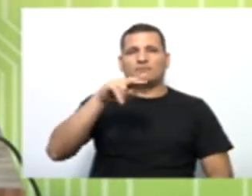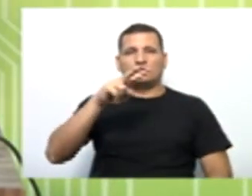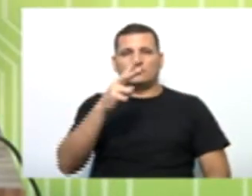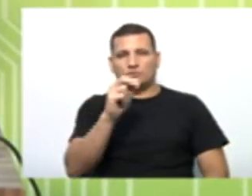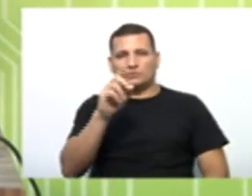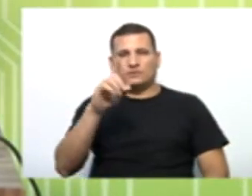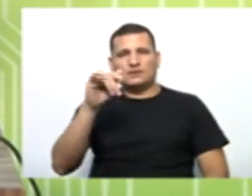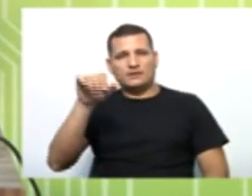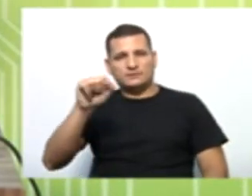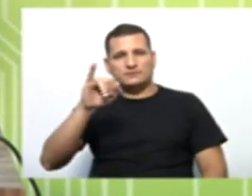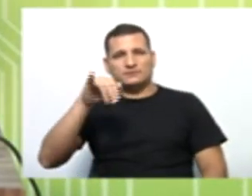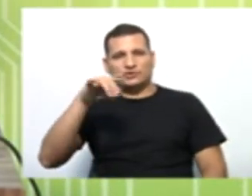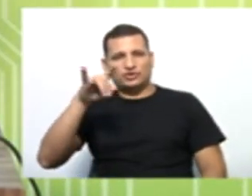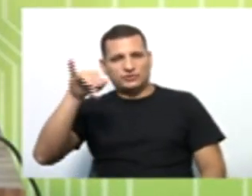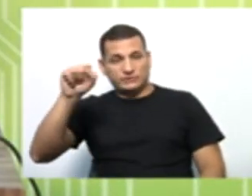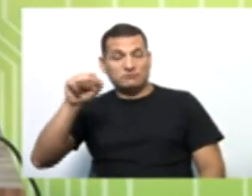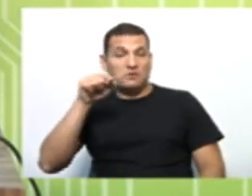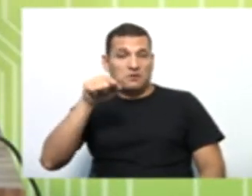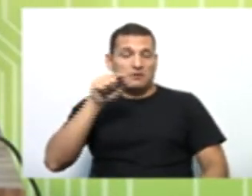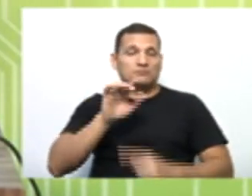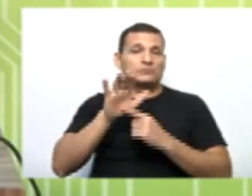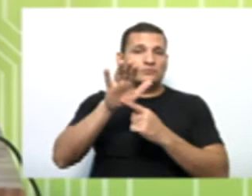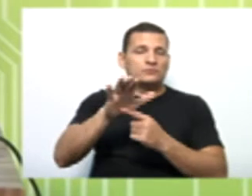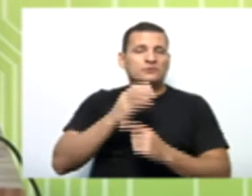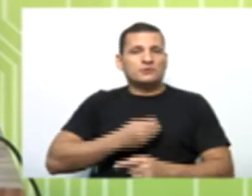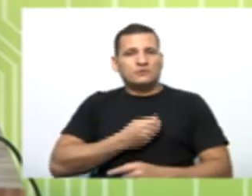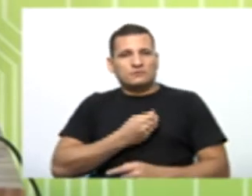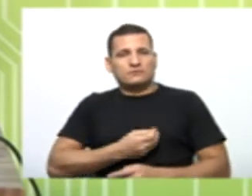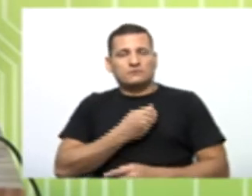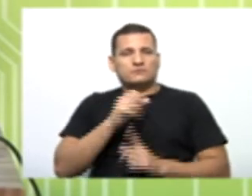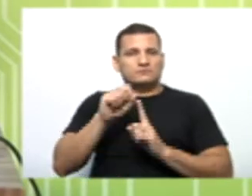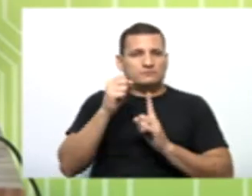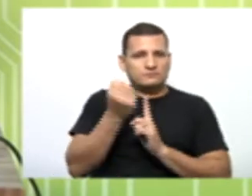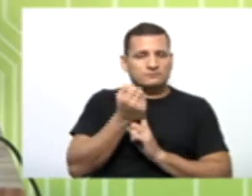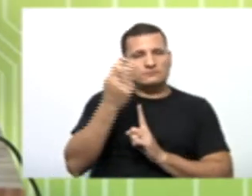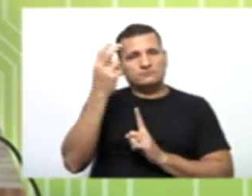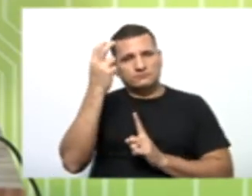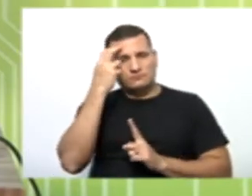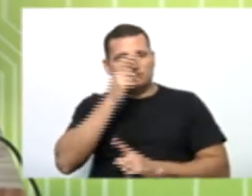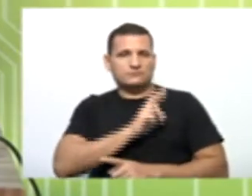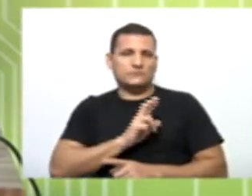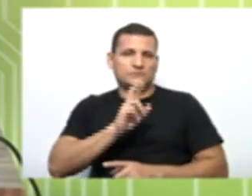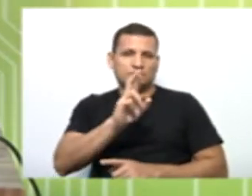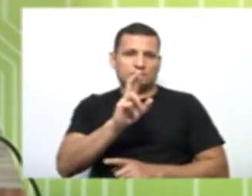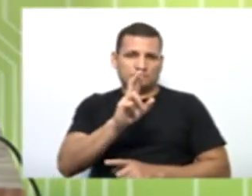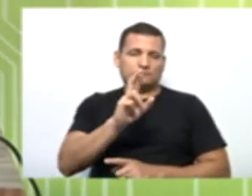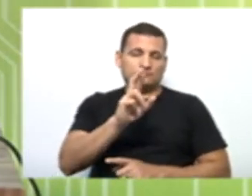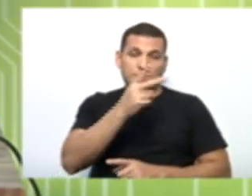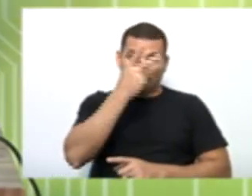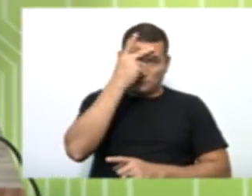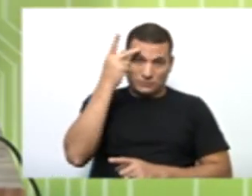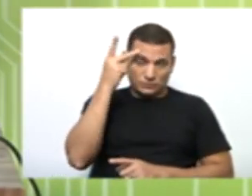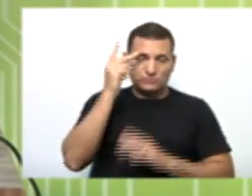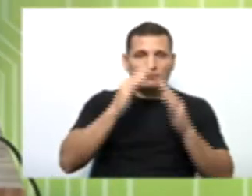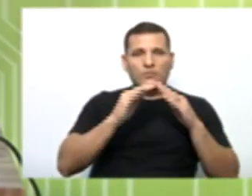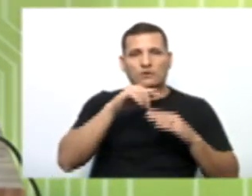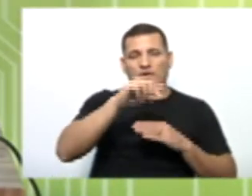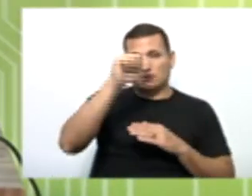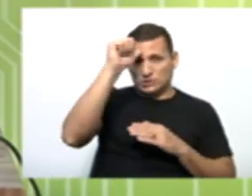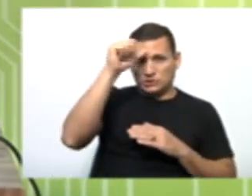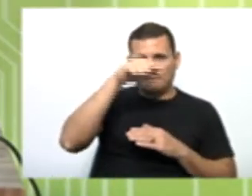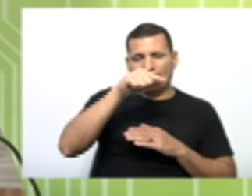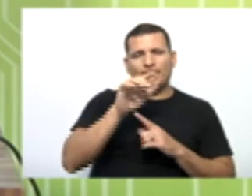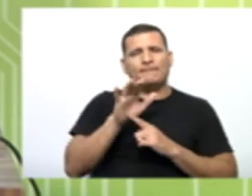retratou a vida social, cultural e religiosa dos hinduístas. E ela mostrou o conjunto